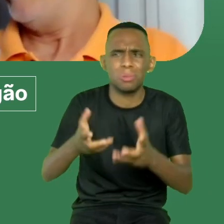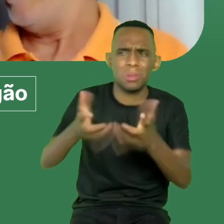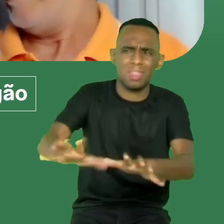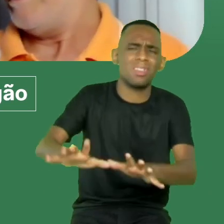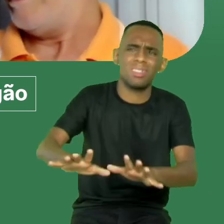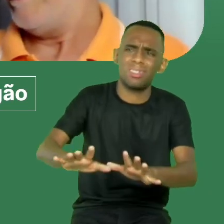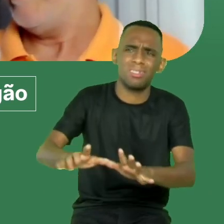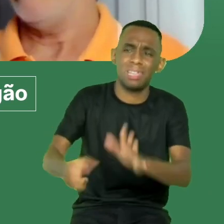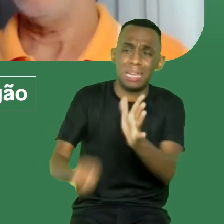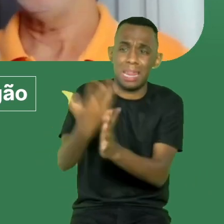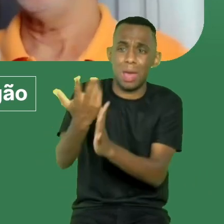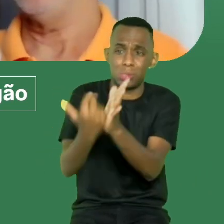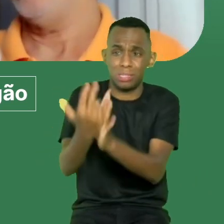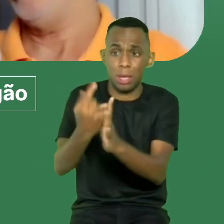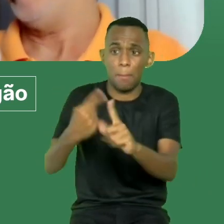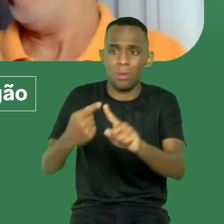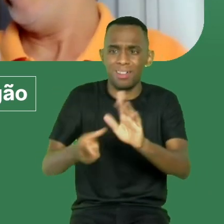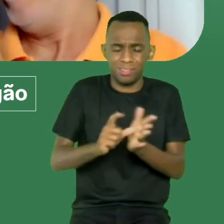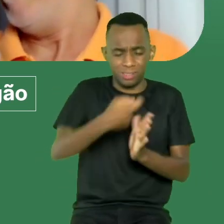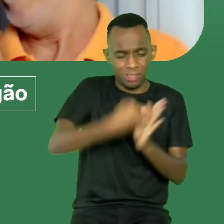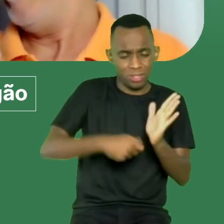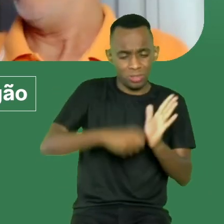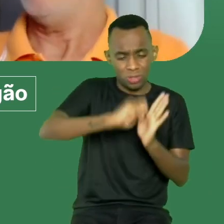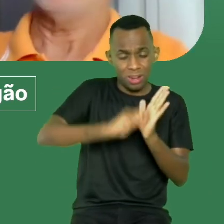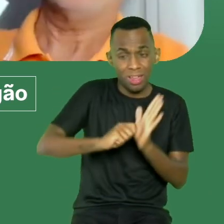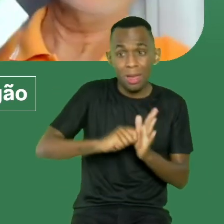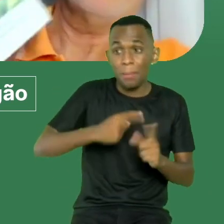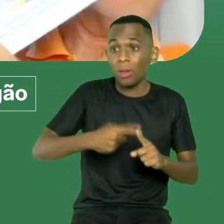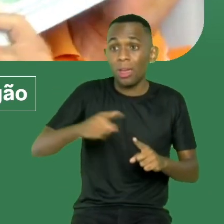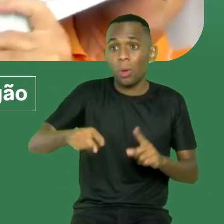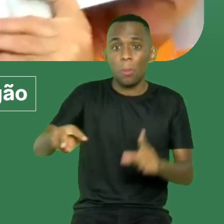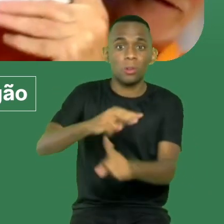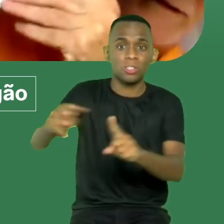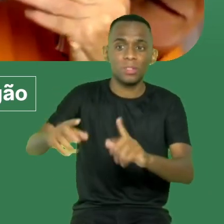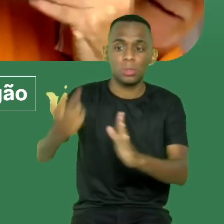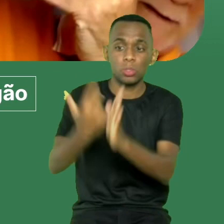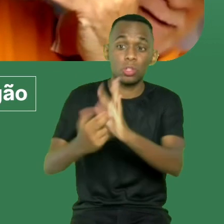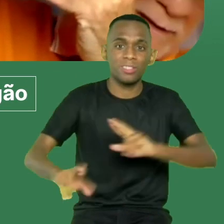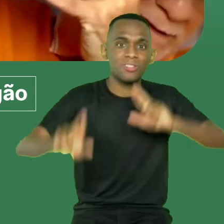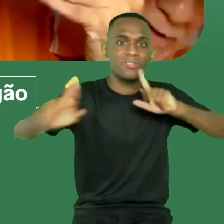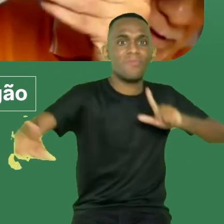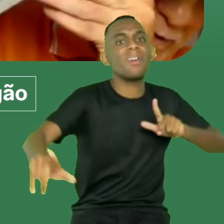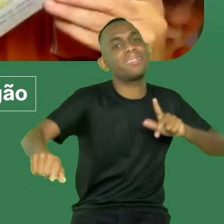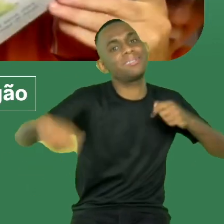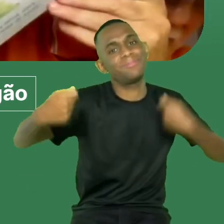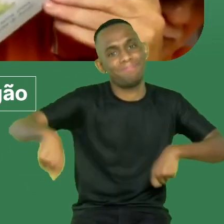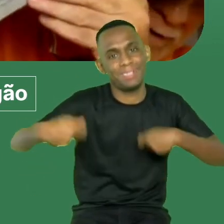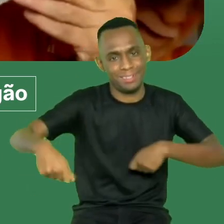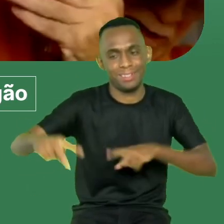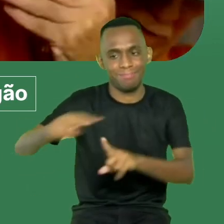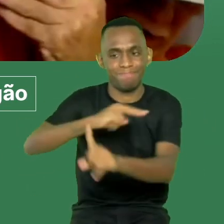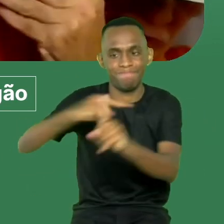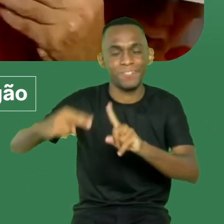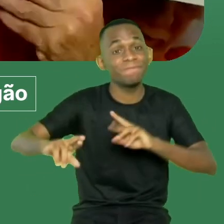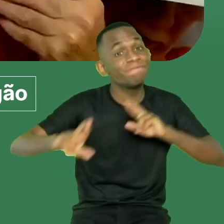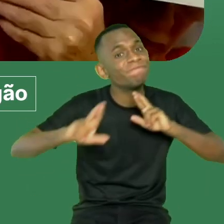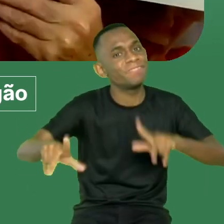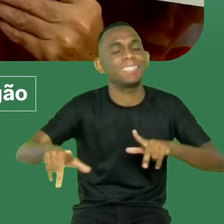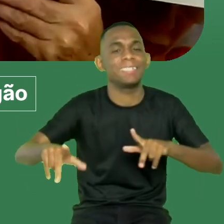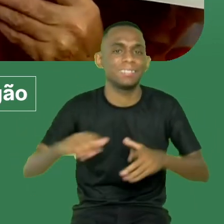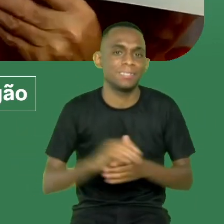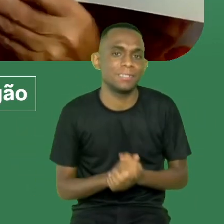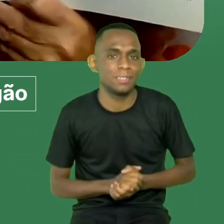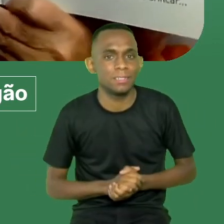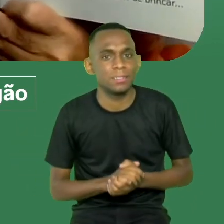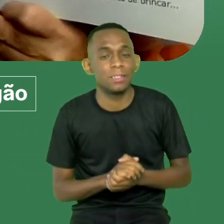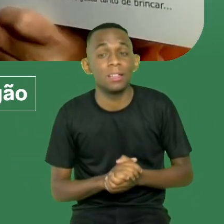porque é a visão do ilustrador, ela precisa ser diferente, né? É o que ele eu é, é, acho mais